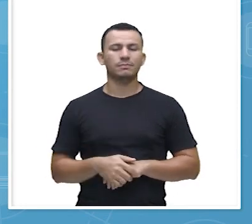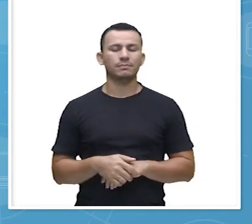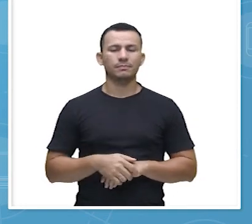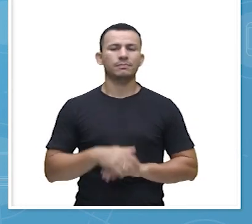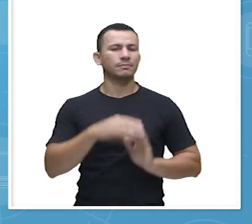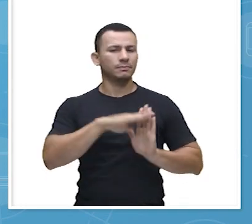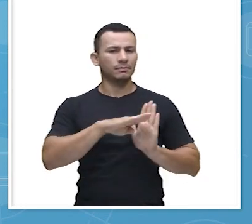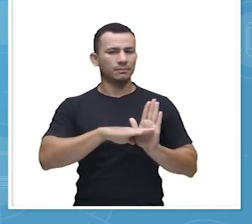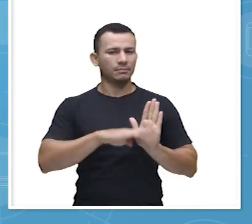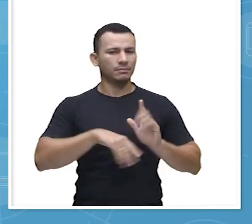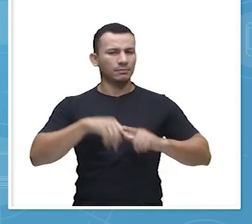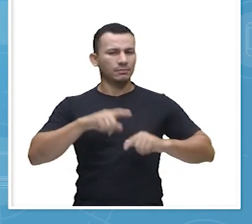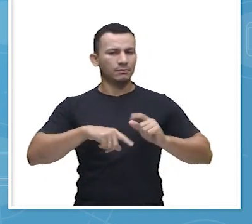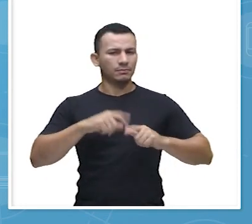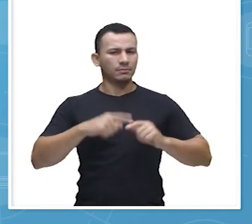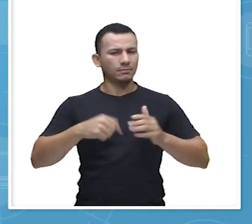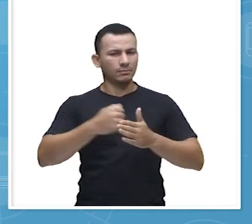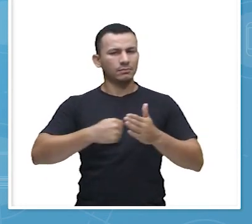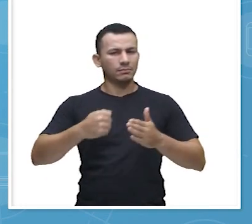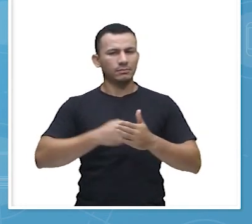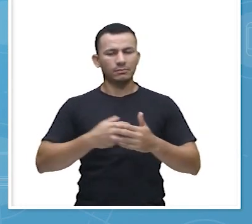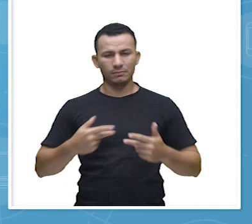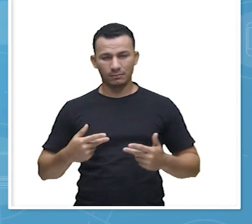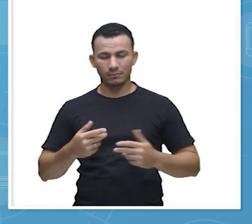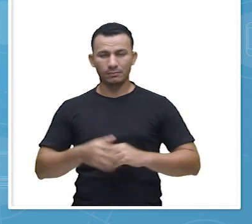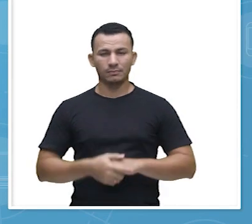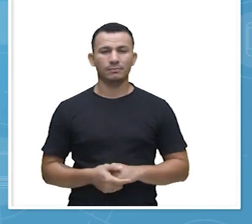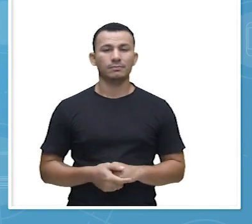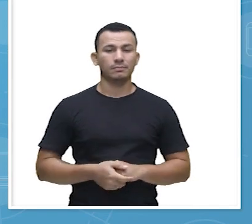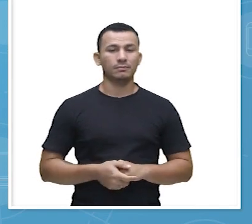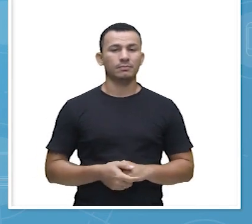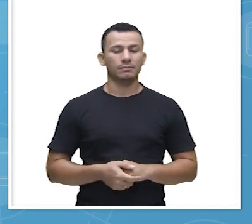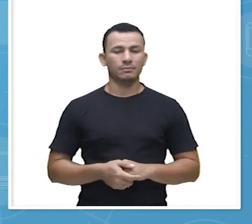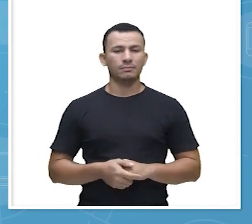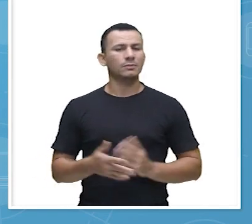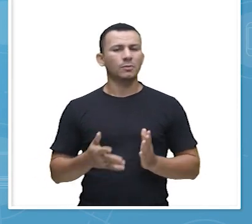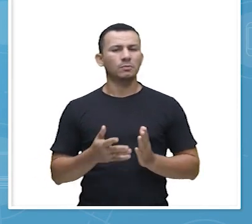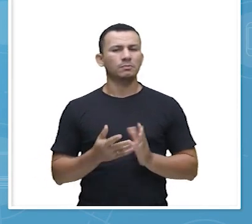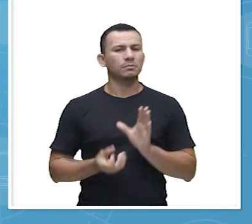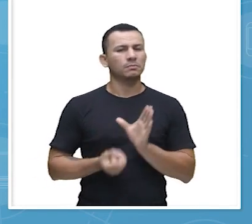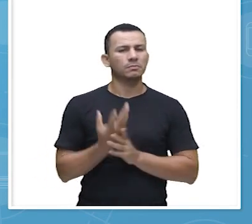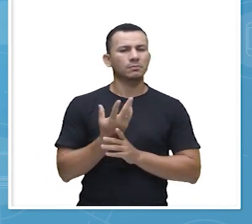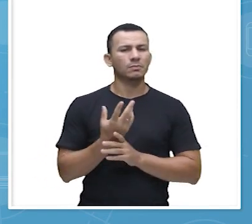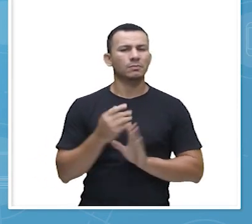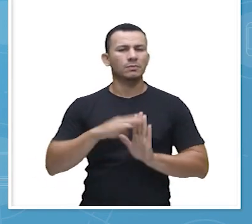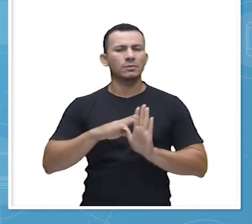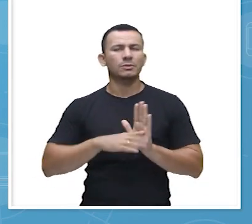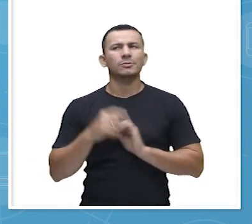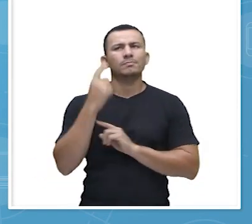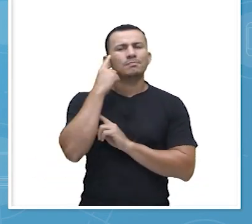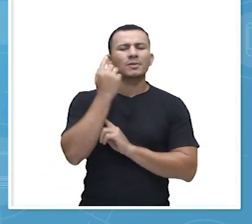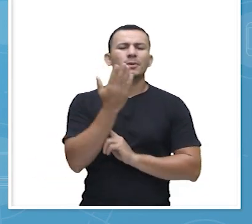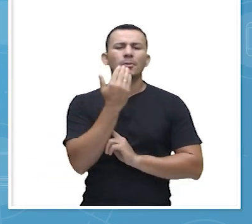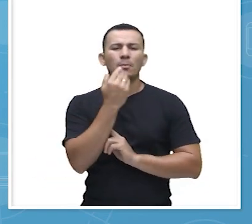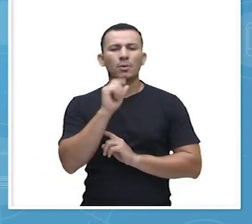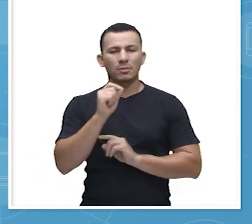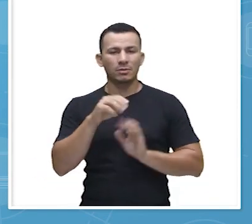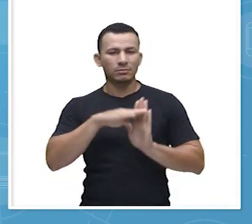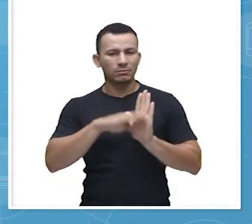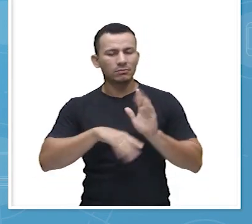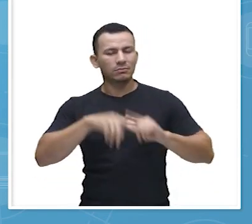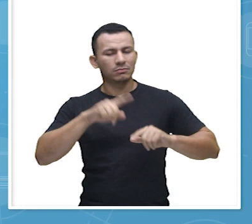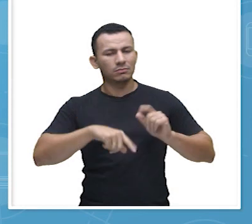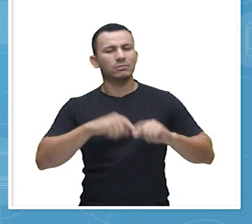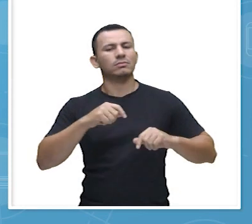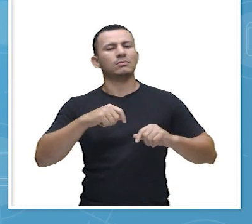seguinte: ingredientes, ou seja, vou fazer alguma coisa, vou fazer uma receita, quero comer essa comida aí. Então, o que que